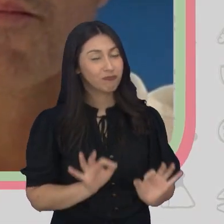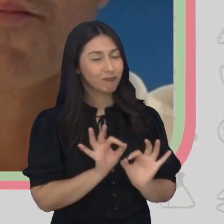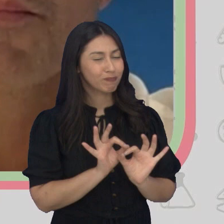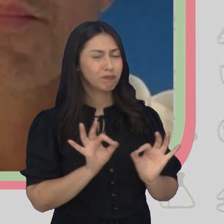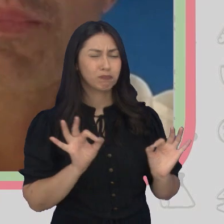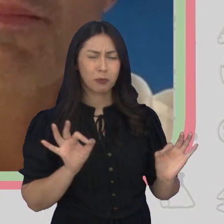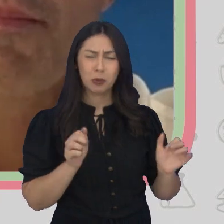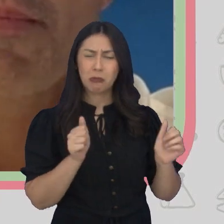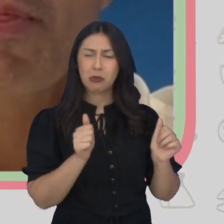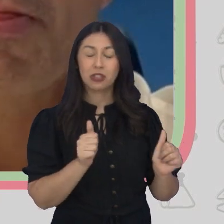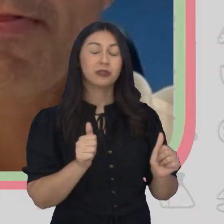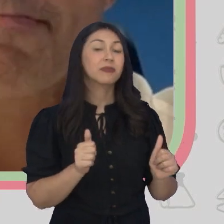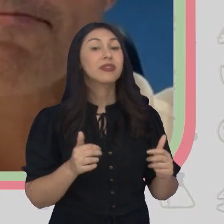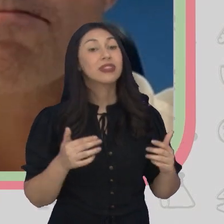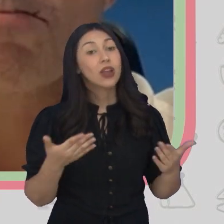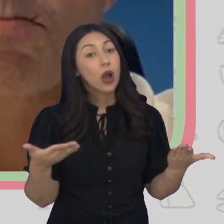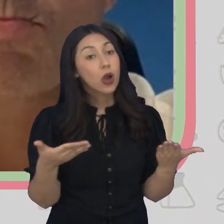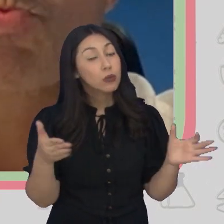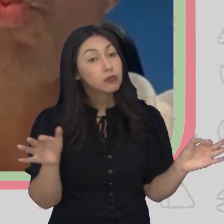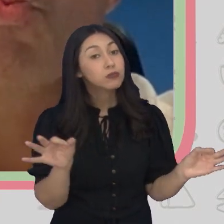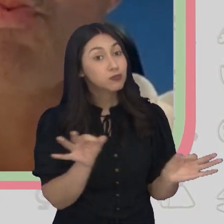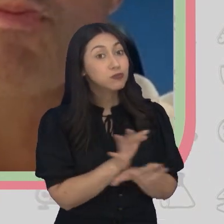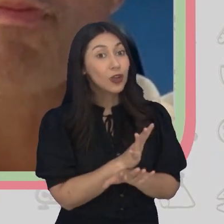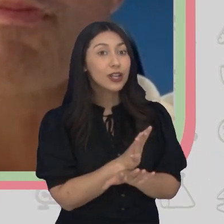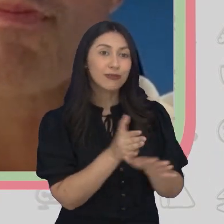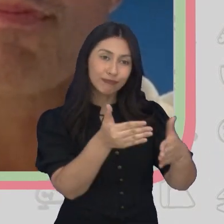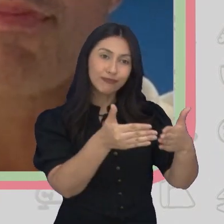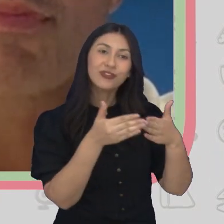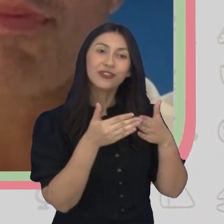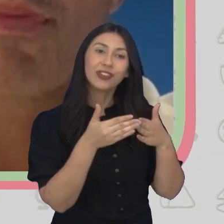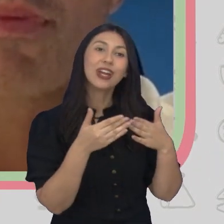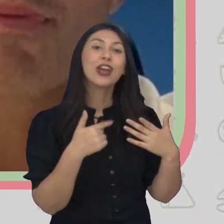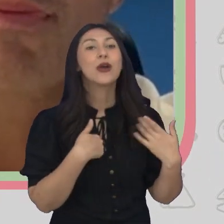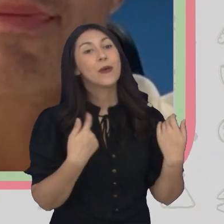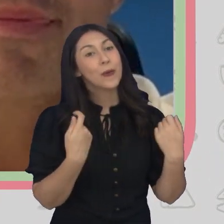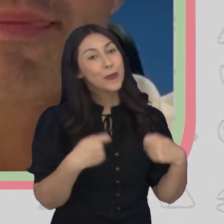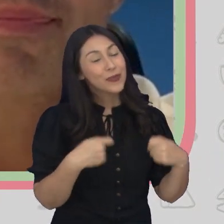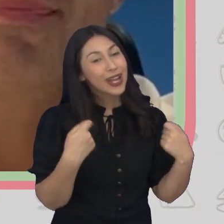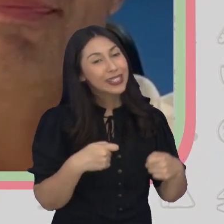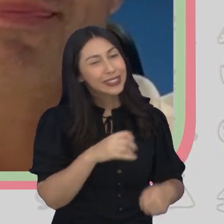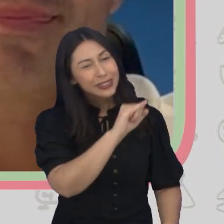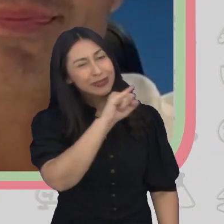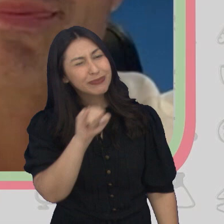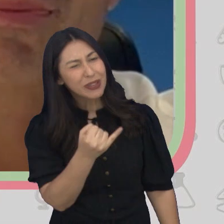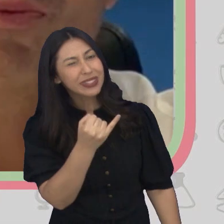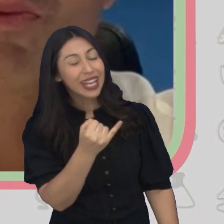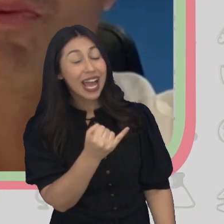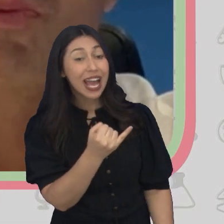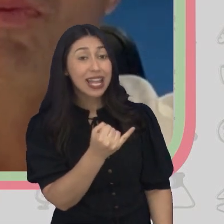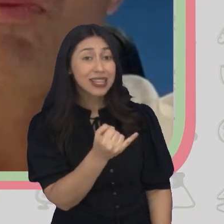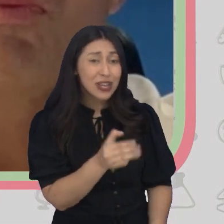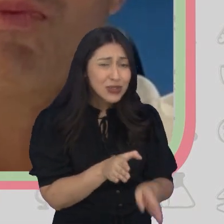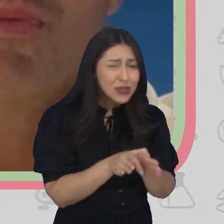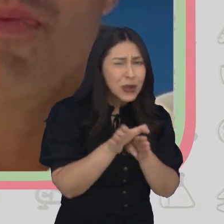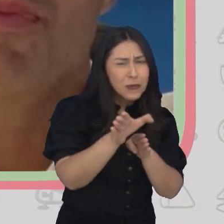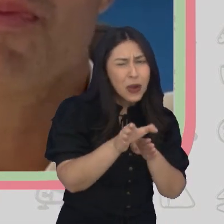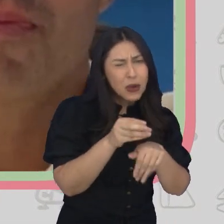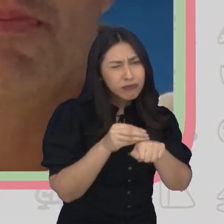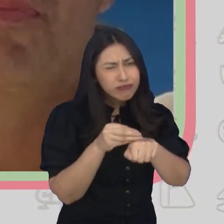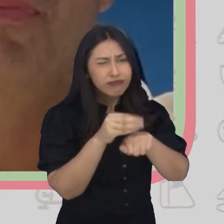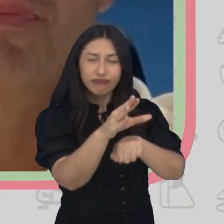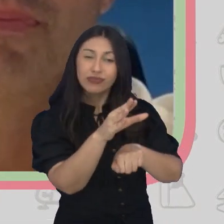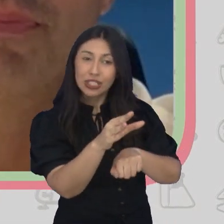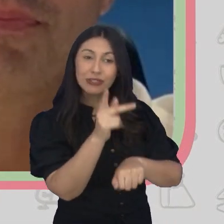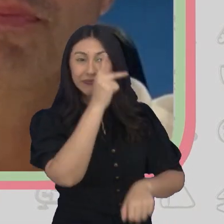Ótimo, doutor. Bom, e para a gente concluir, por favor, né? Não posso perder essa oportunidade. Deixa um incentivo, algumas dicas para quem